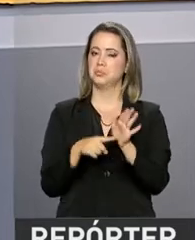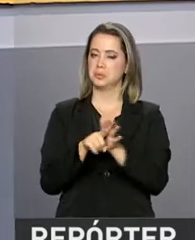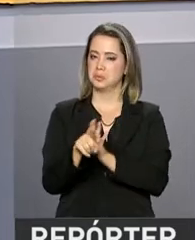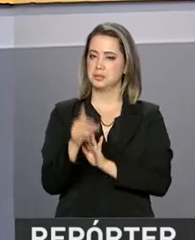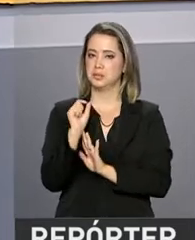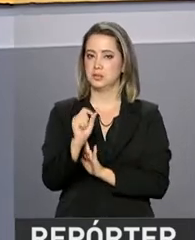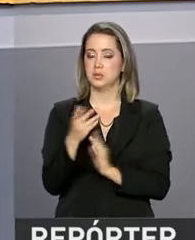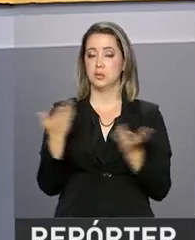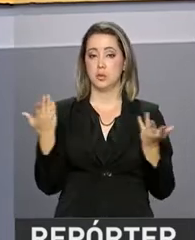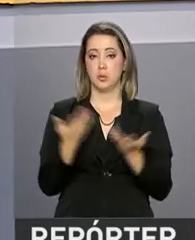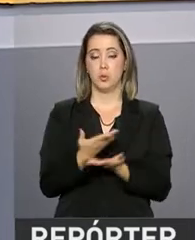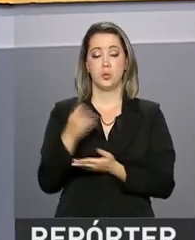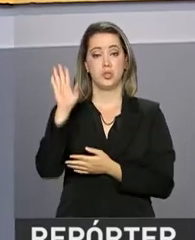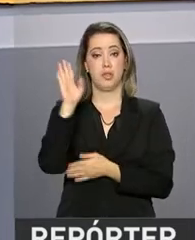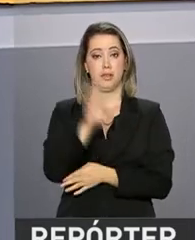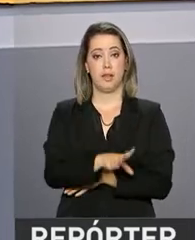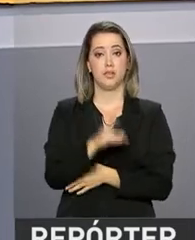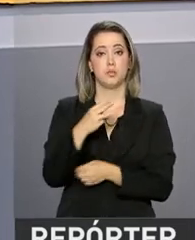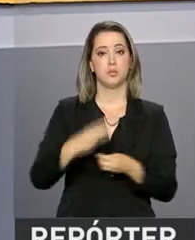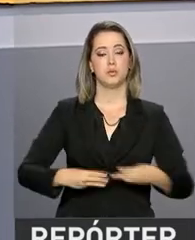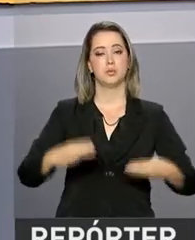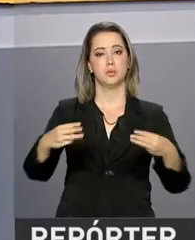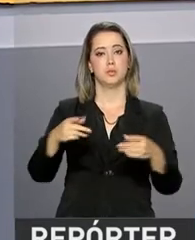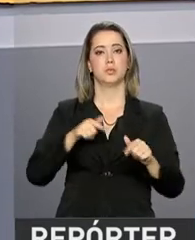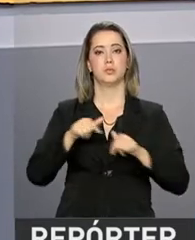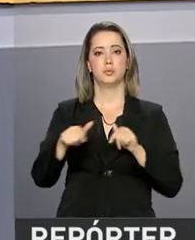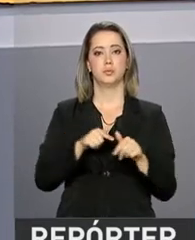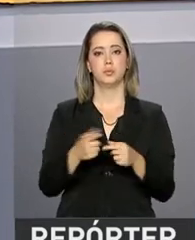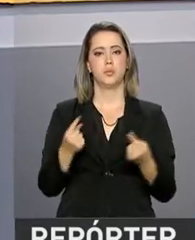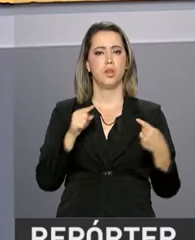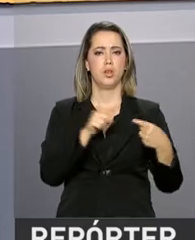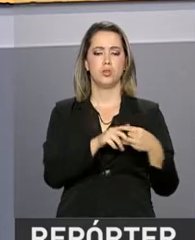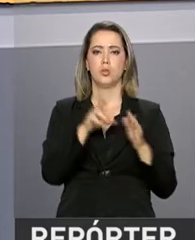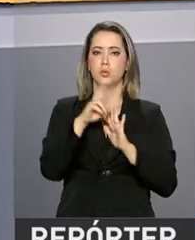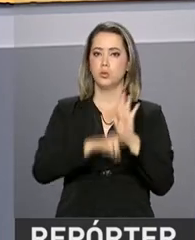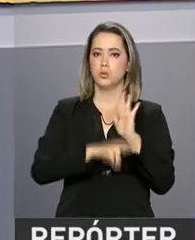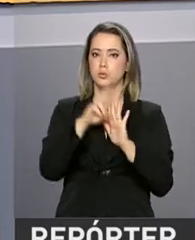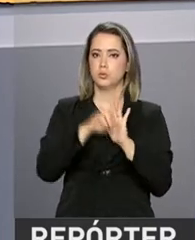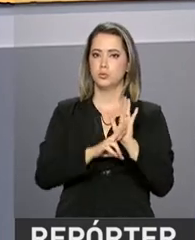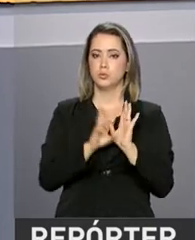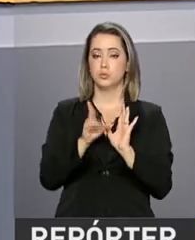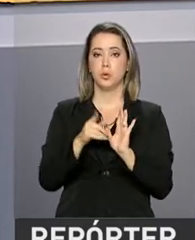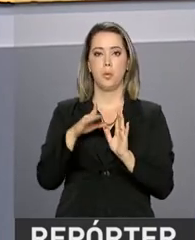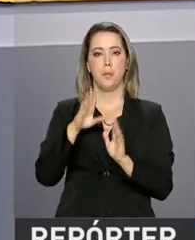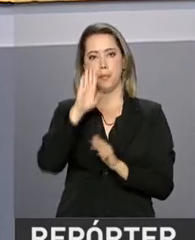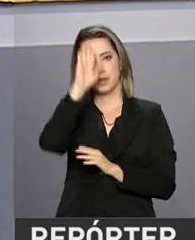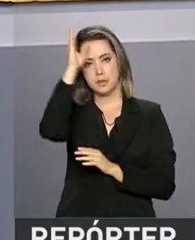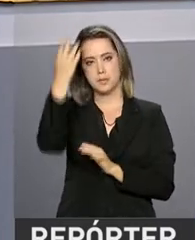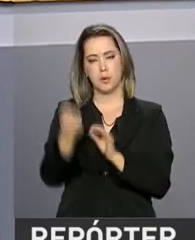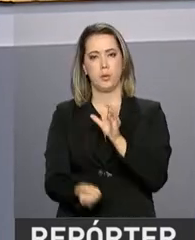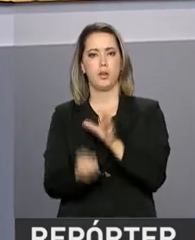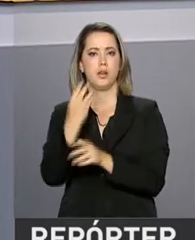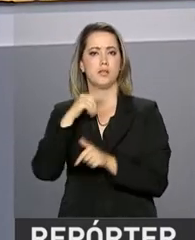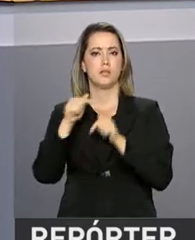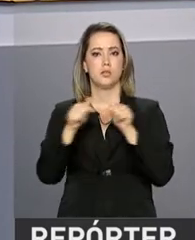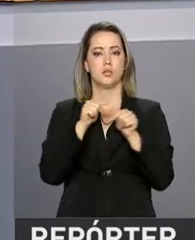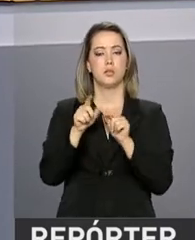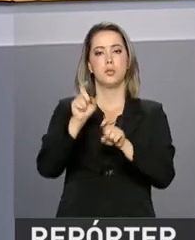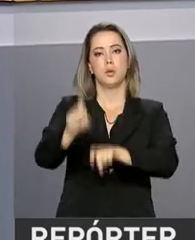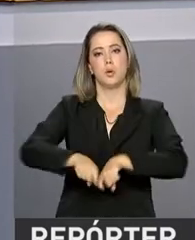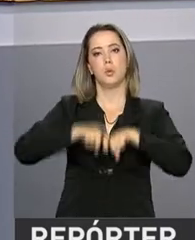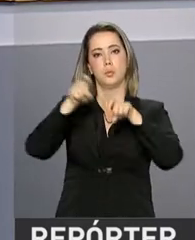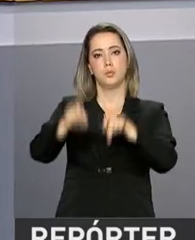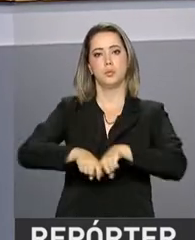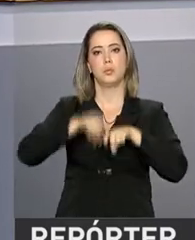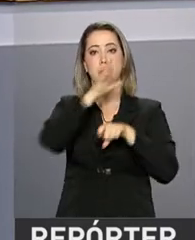divulgados nesta tarde pelo ministério do trabalho de acordo com o relatório o carro-chefe da geração de emprego foi a agropecuária